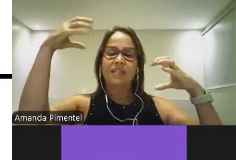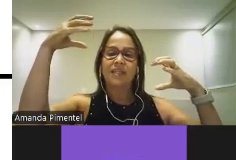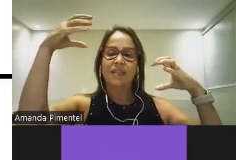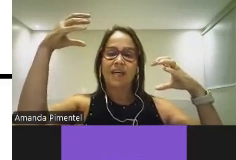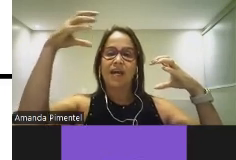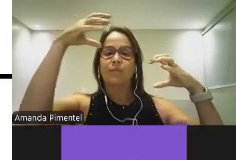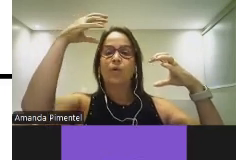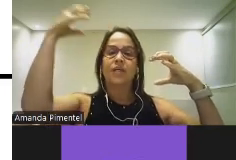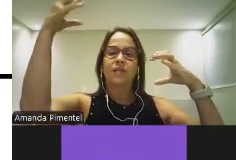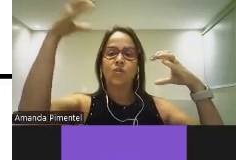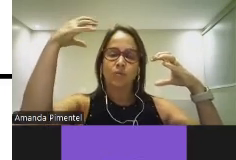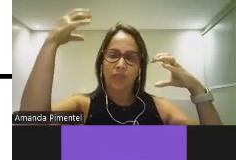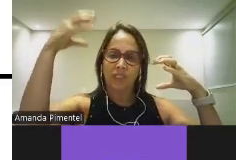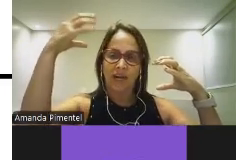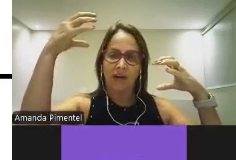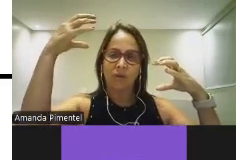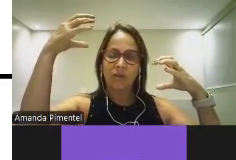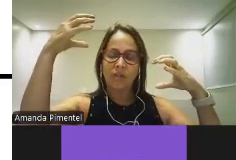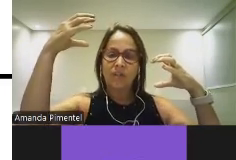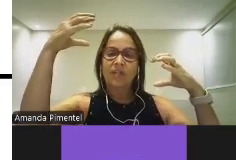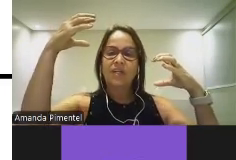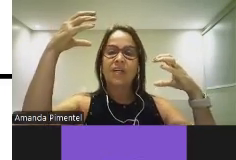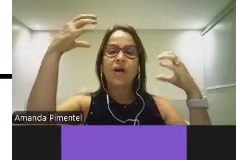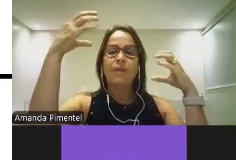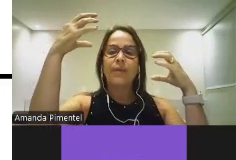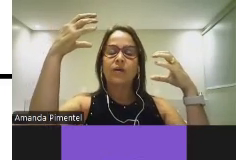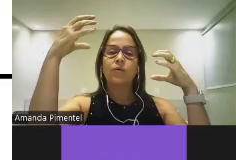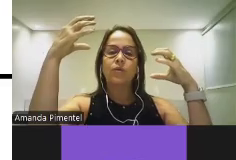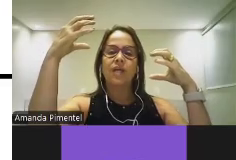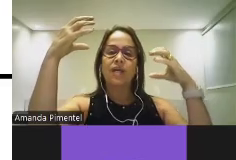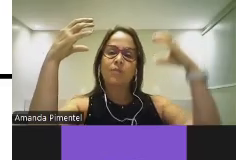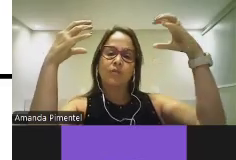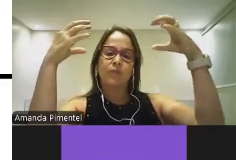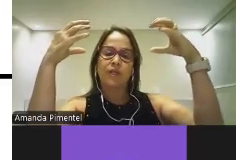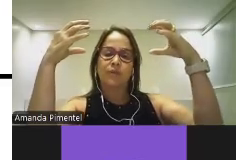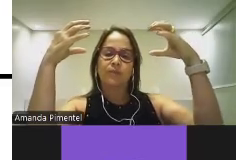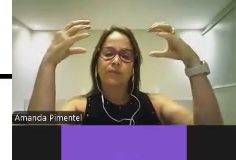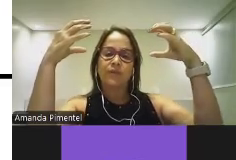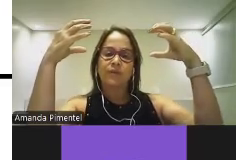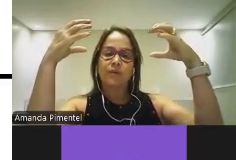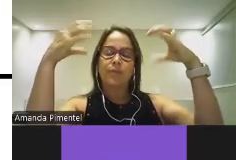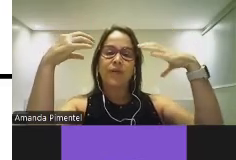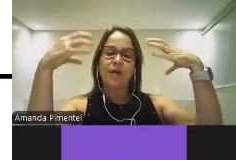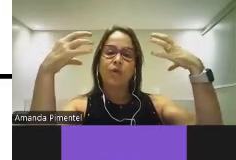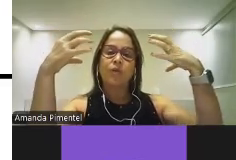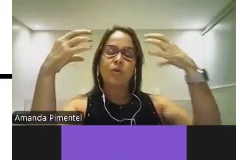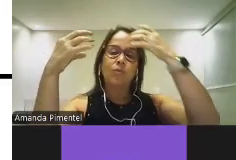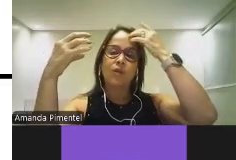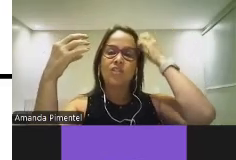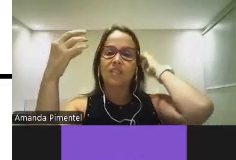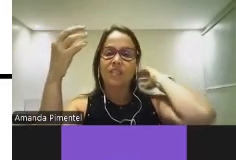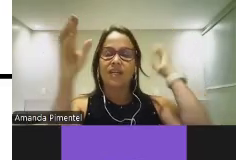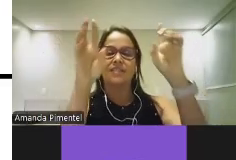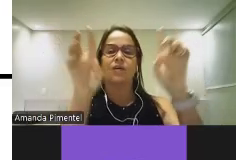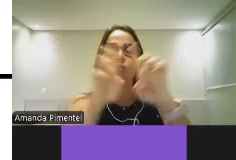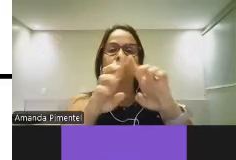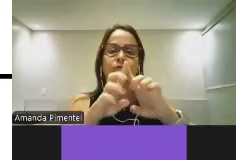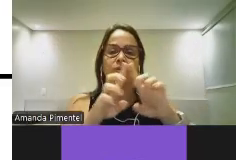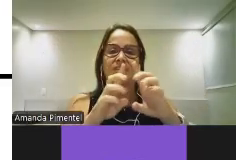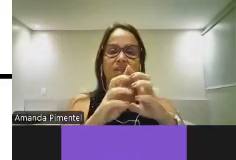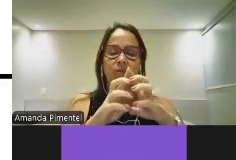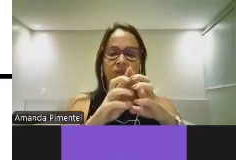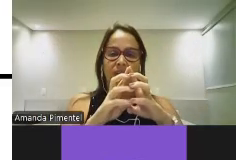esse grande rebuliço mental não repercuta em movimento. Porque é muito comum a gente ter